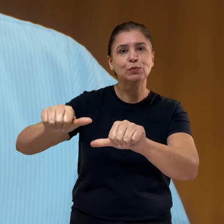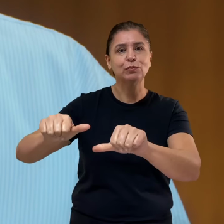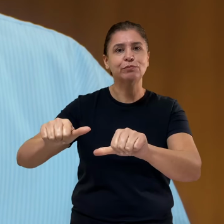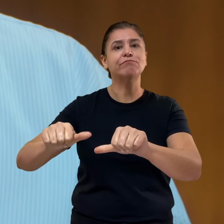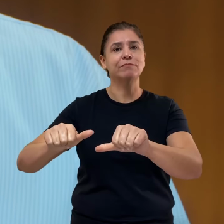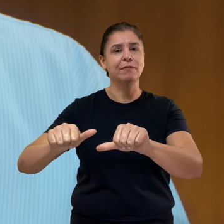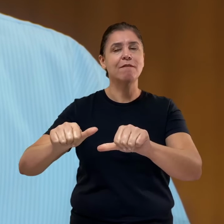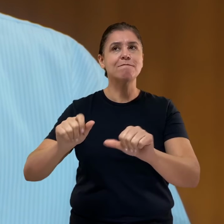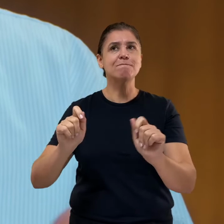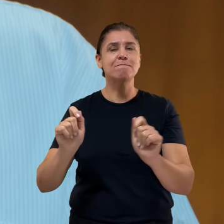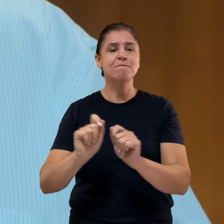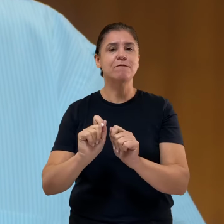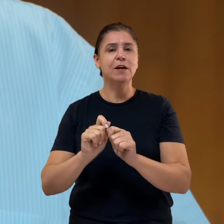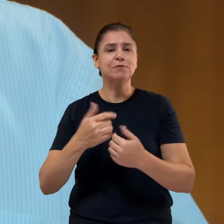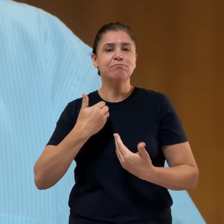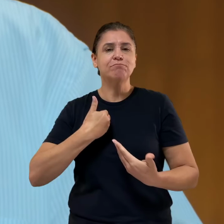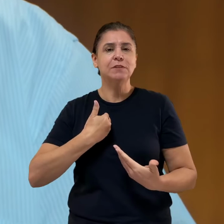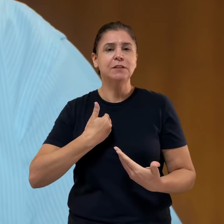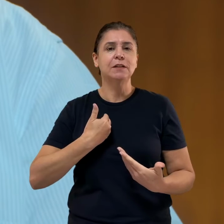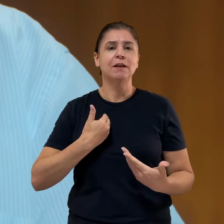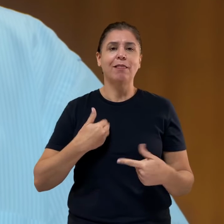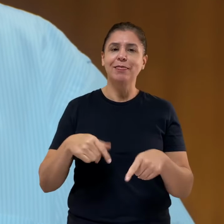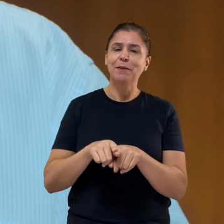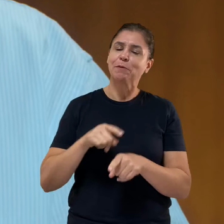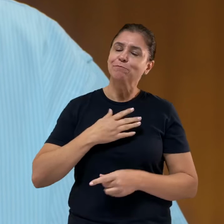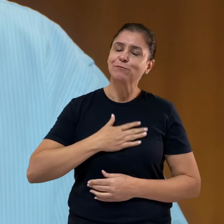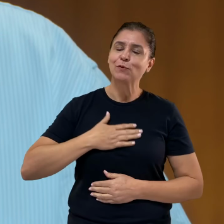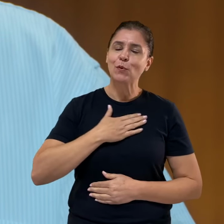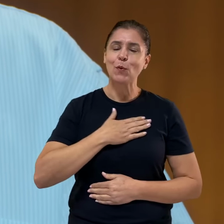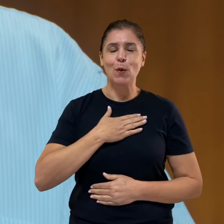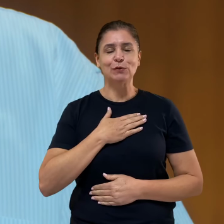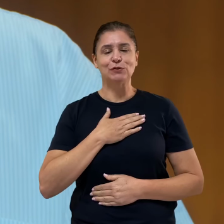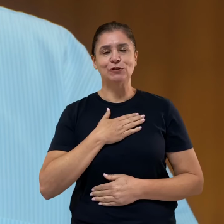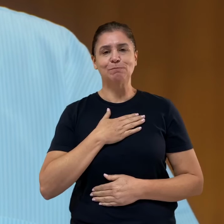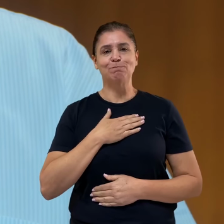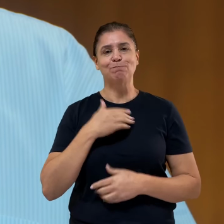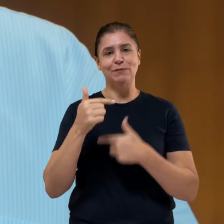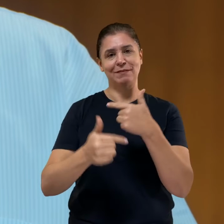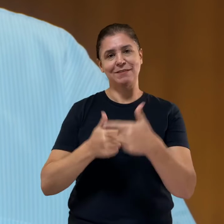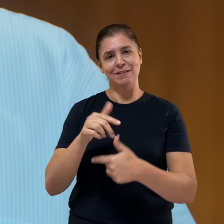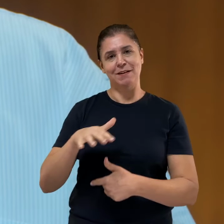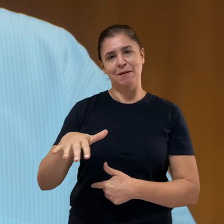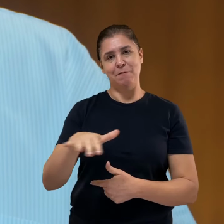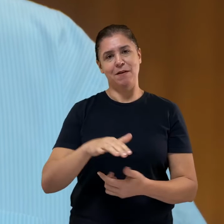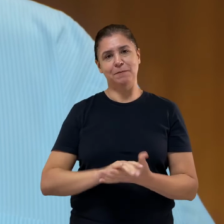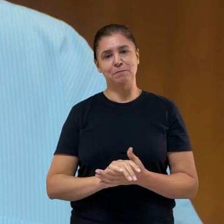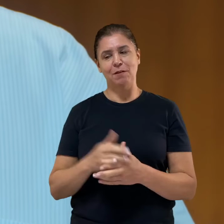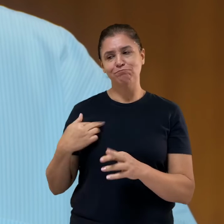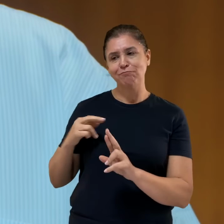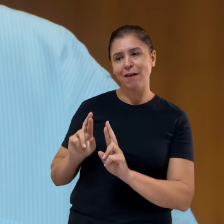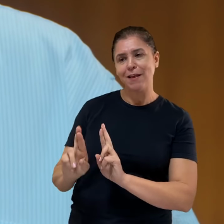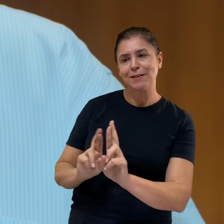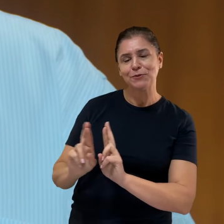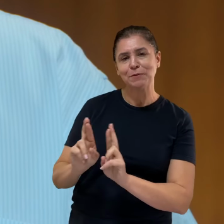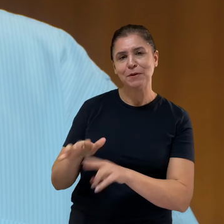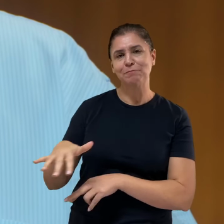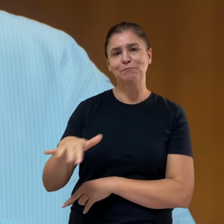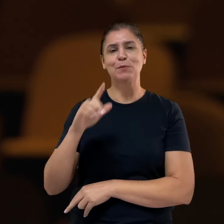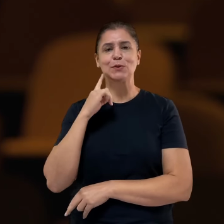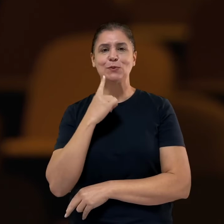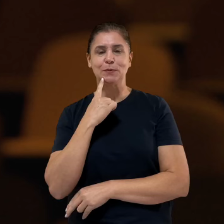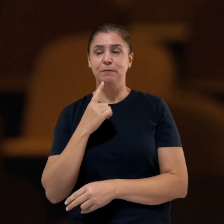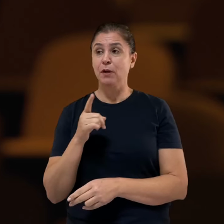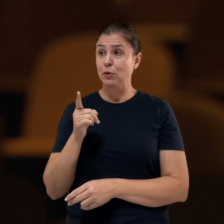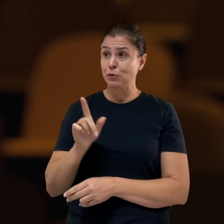faz com que a gente também goste, goste do relacionamento com eles.